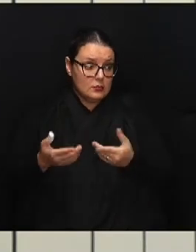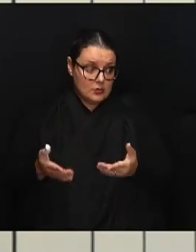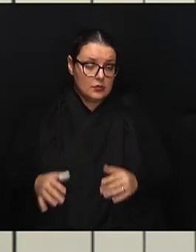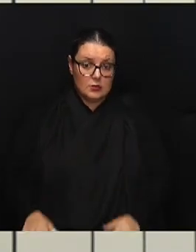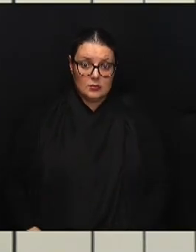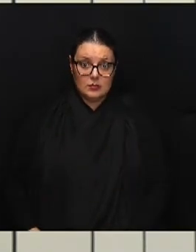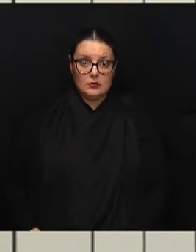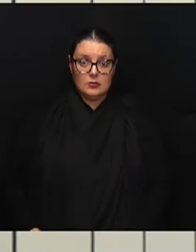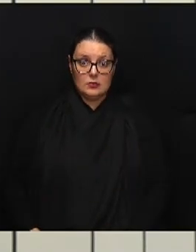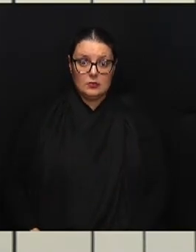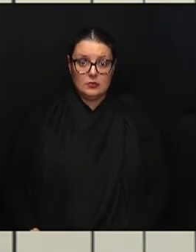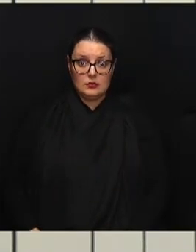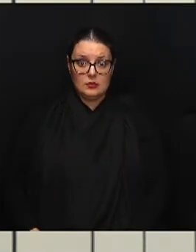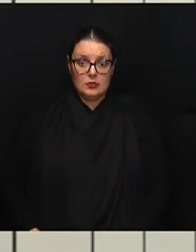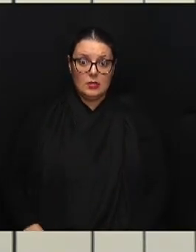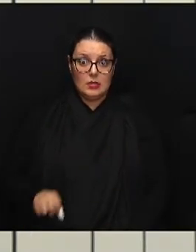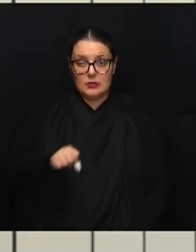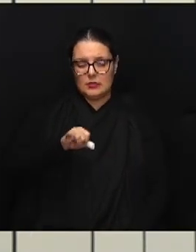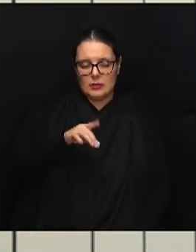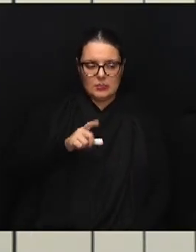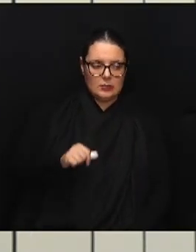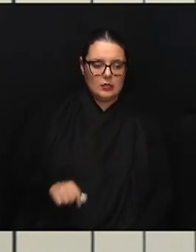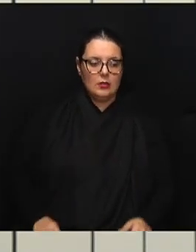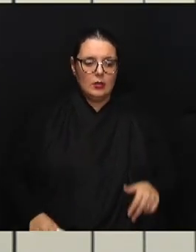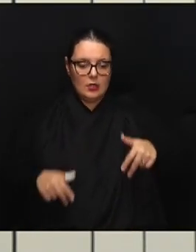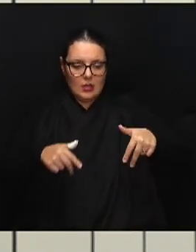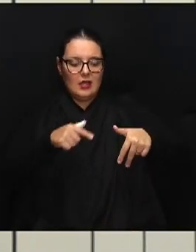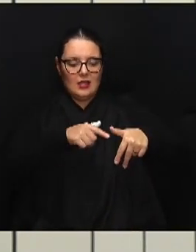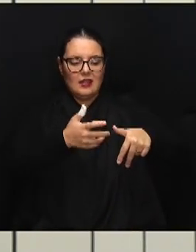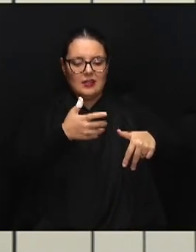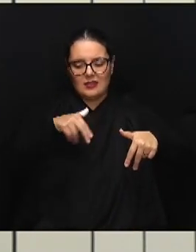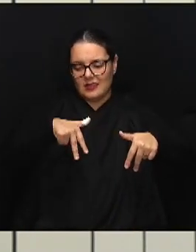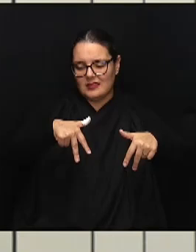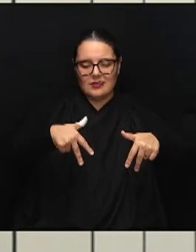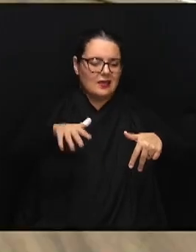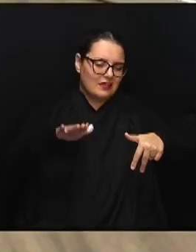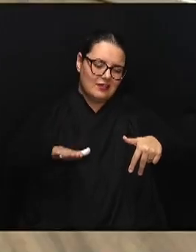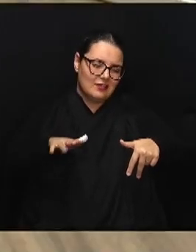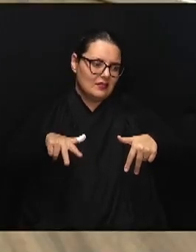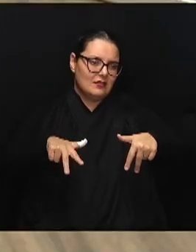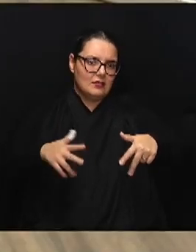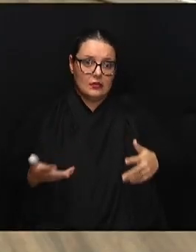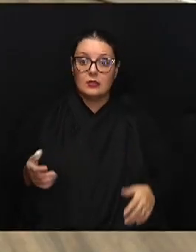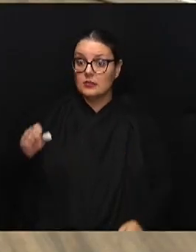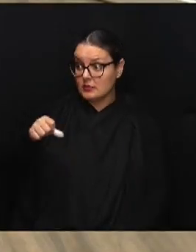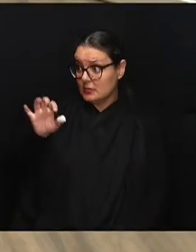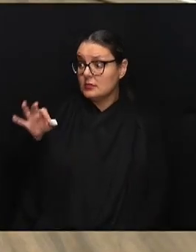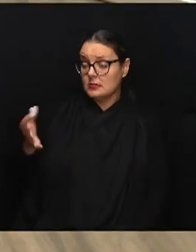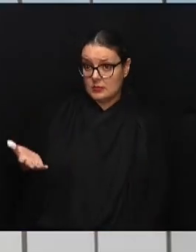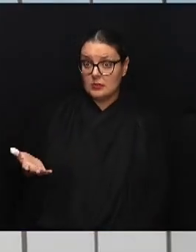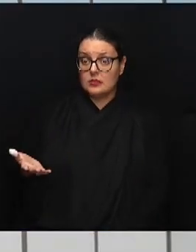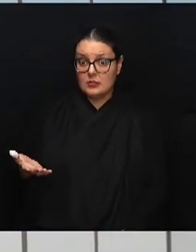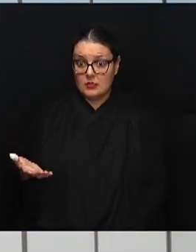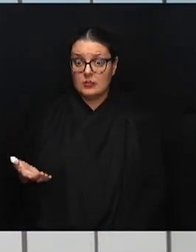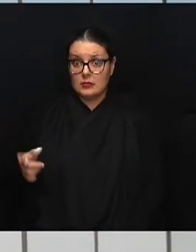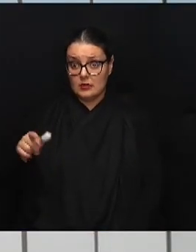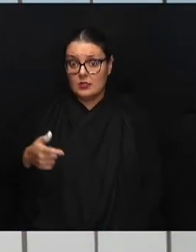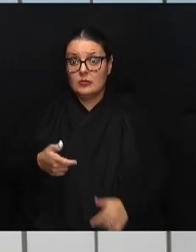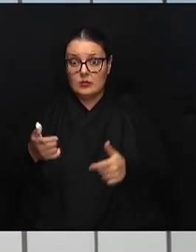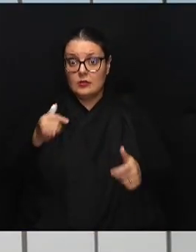Essa questão de saídas, né? Às vezes um quer sair, o outro não quer. Exato. Exatamente. Esse é um grande